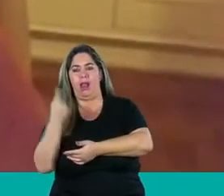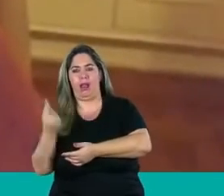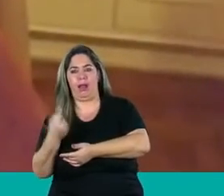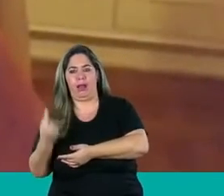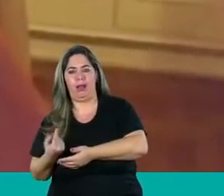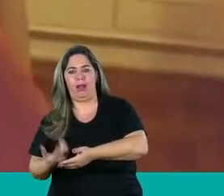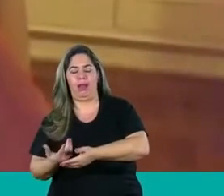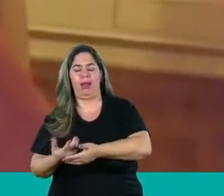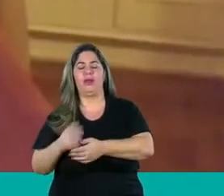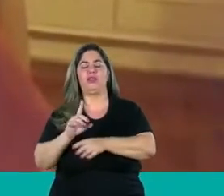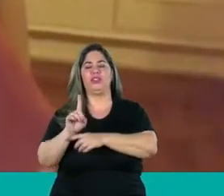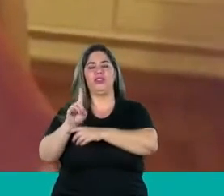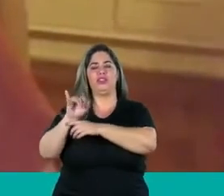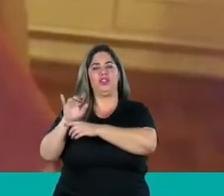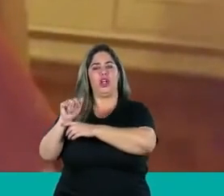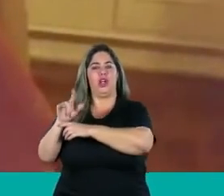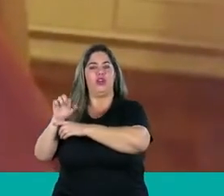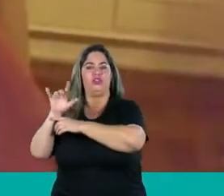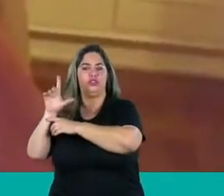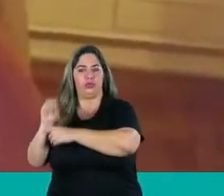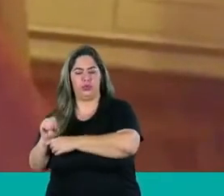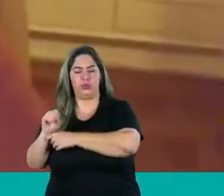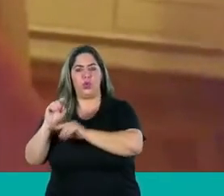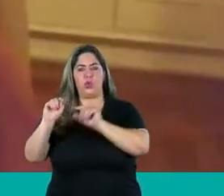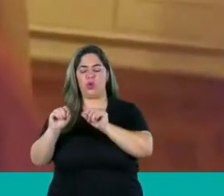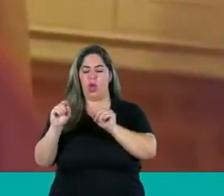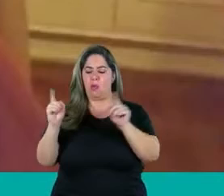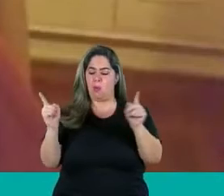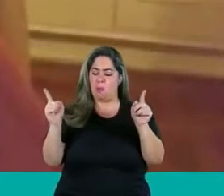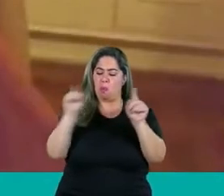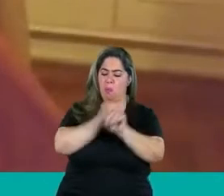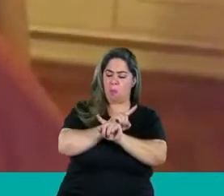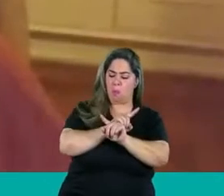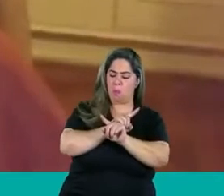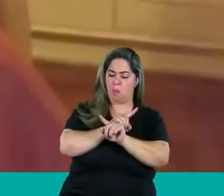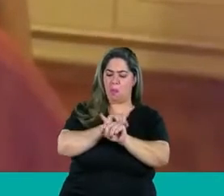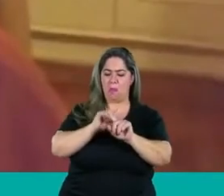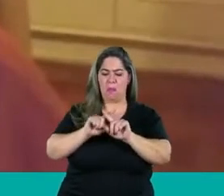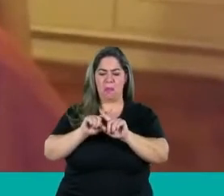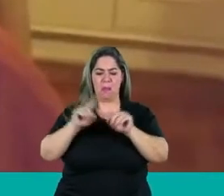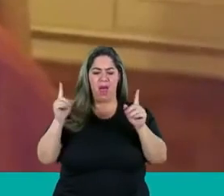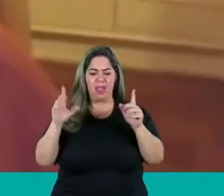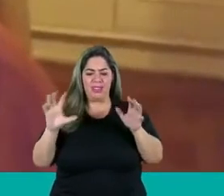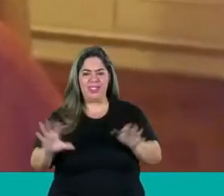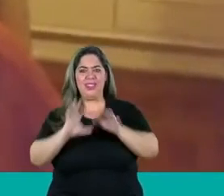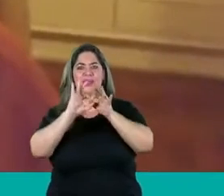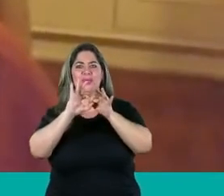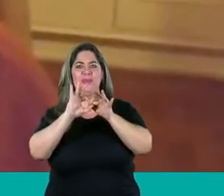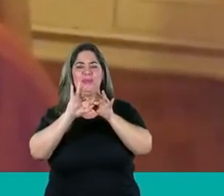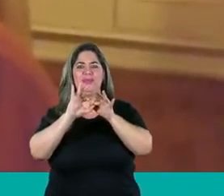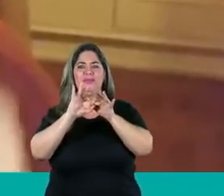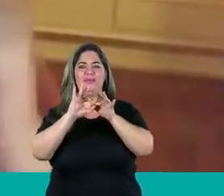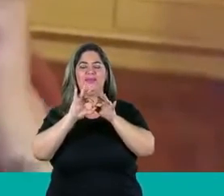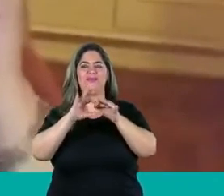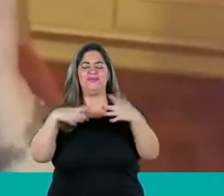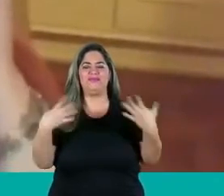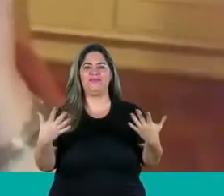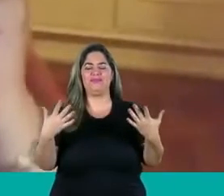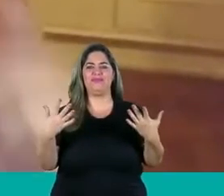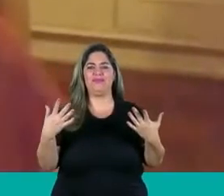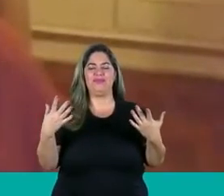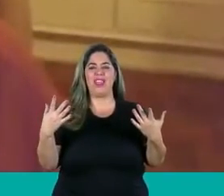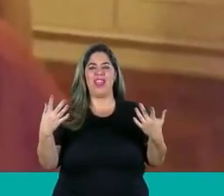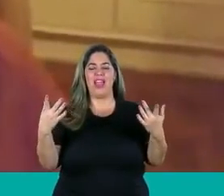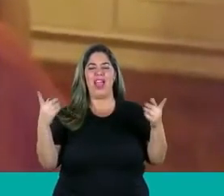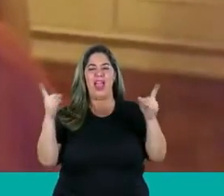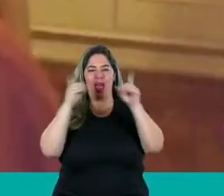dialógico diz que são opostos e, ao mesmo tempo, complementares. E a complexidade